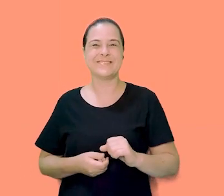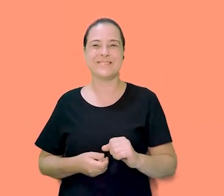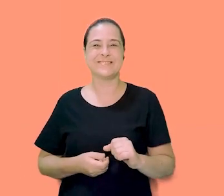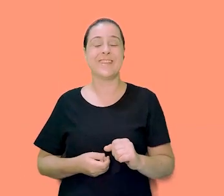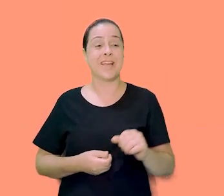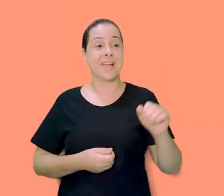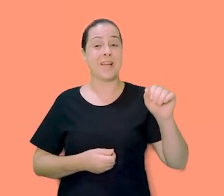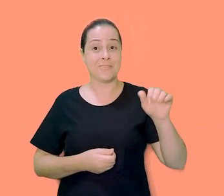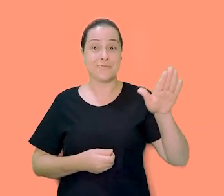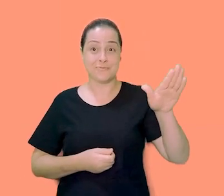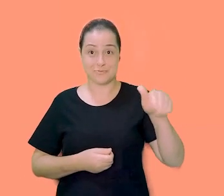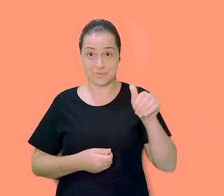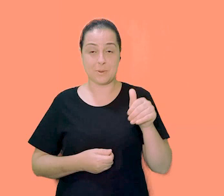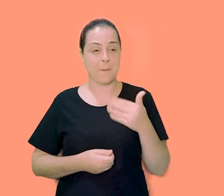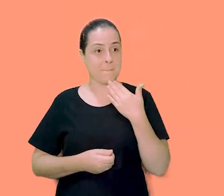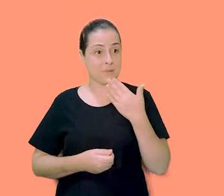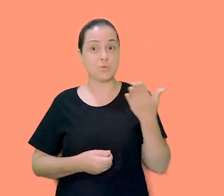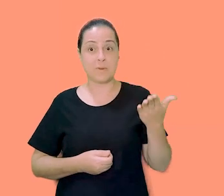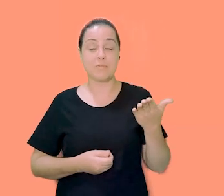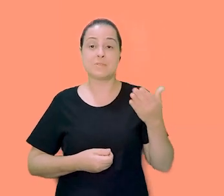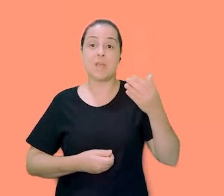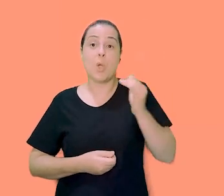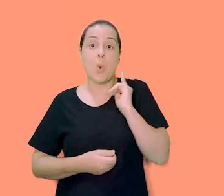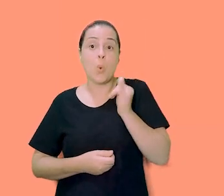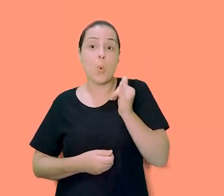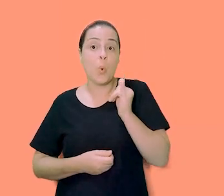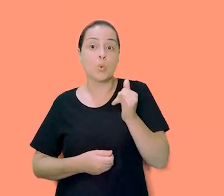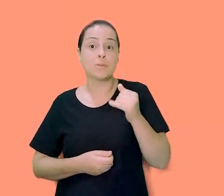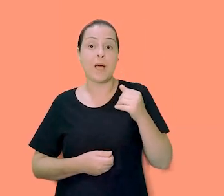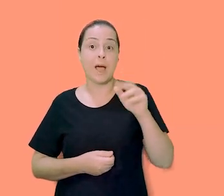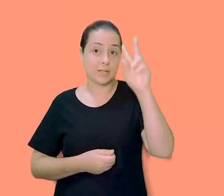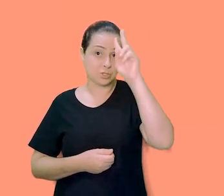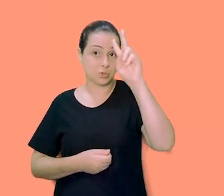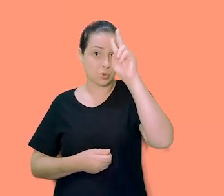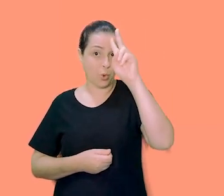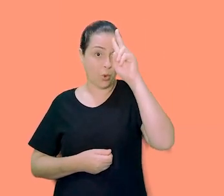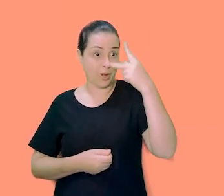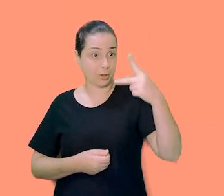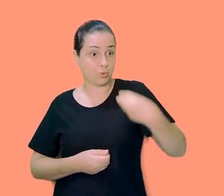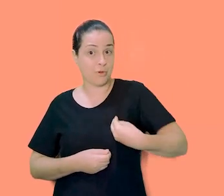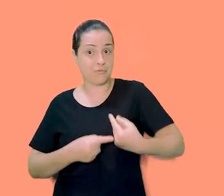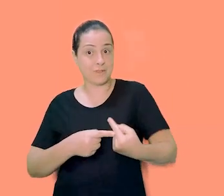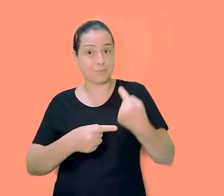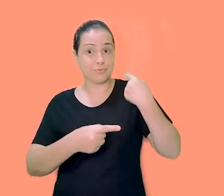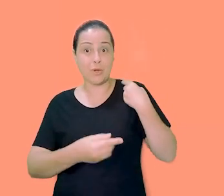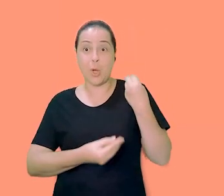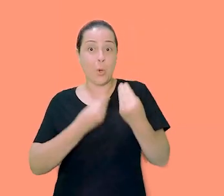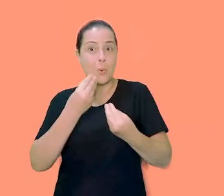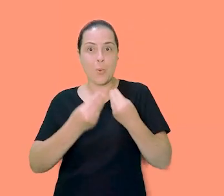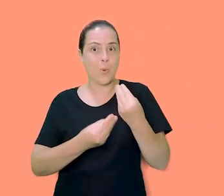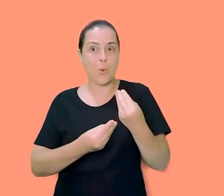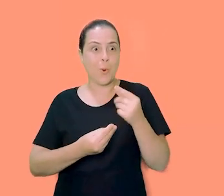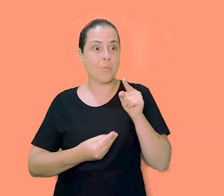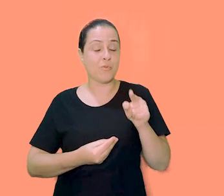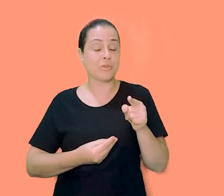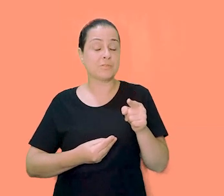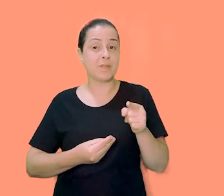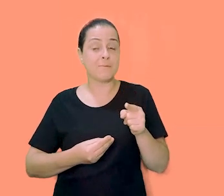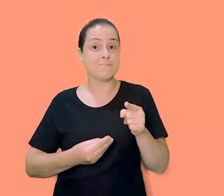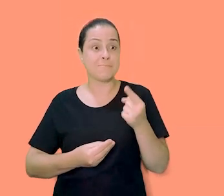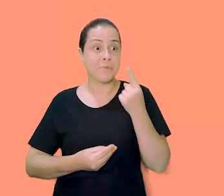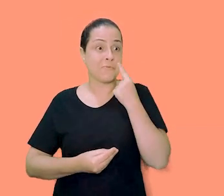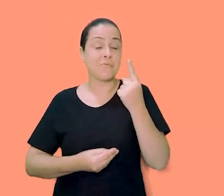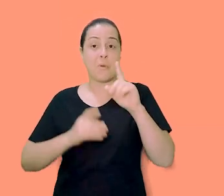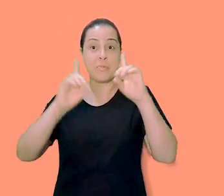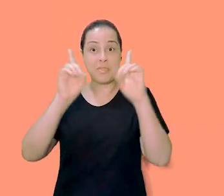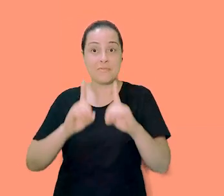Passo a palavra para você. Queria já começar pedindo para você contar um pouquinho da tua história, né? Como que surgiu a tua deficiência, para